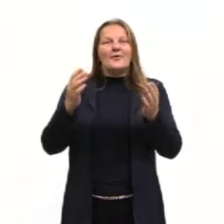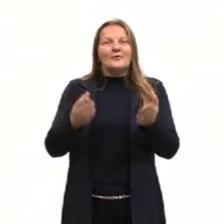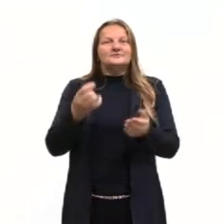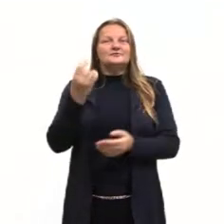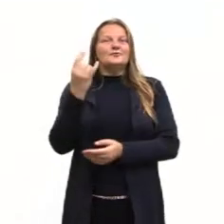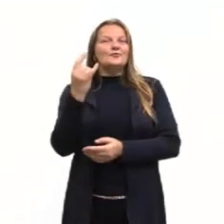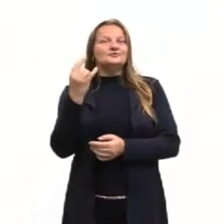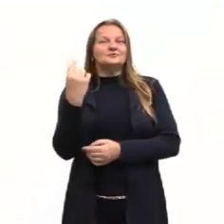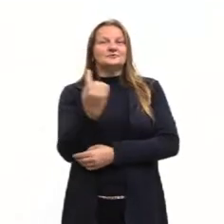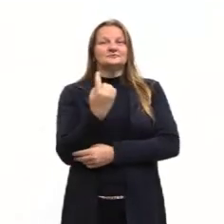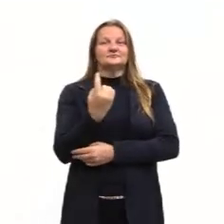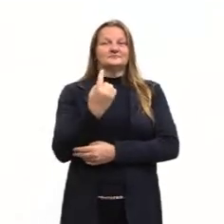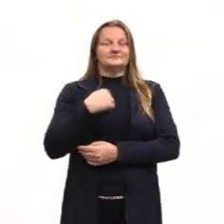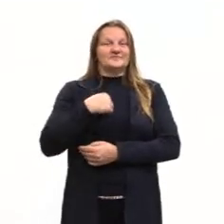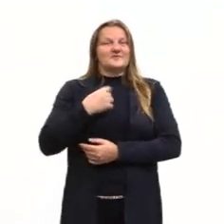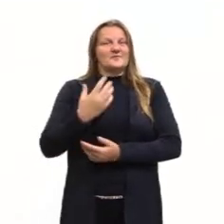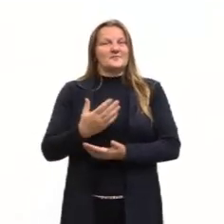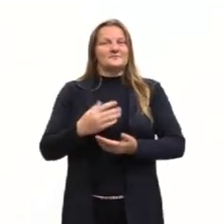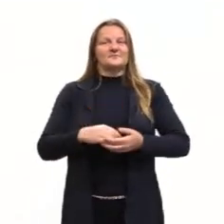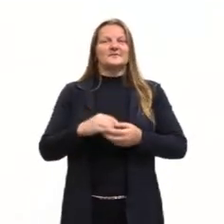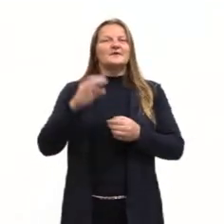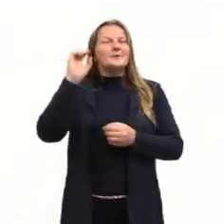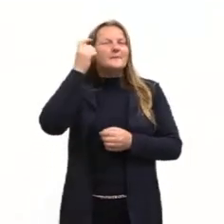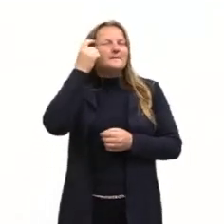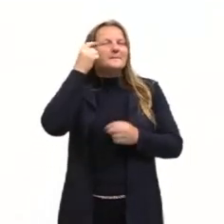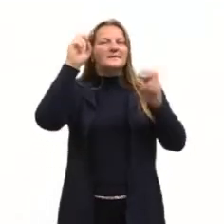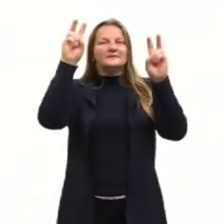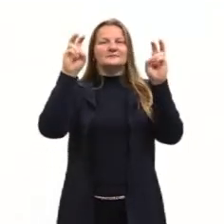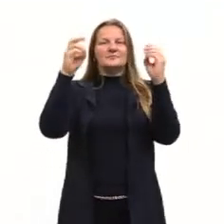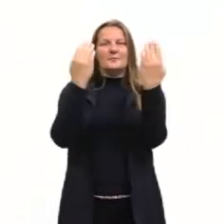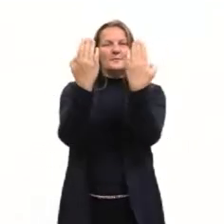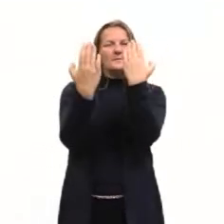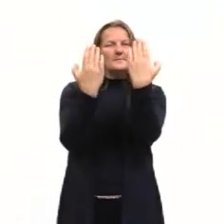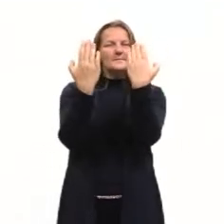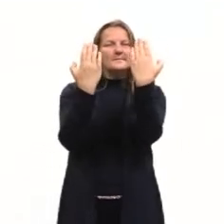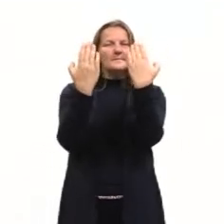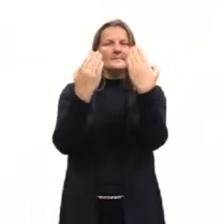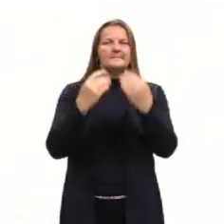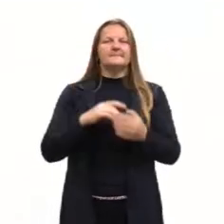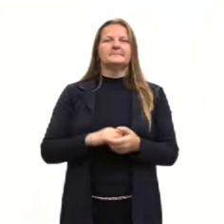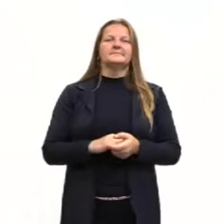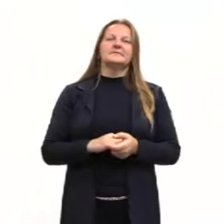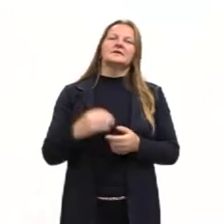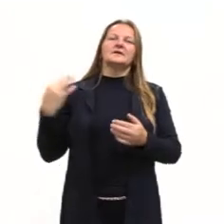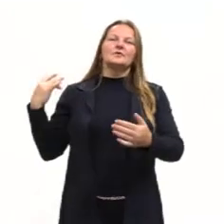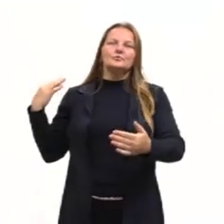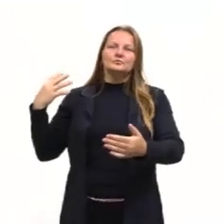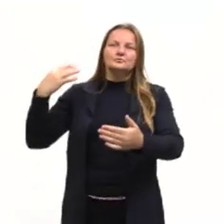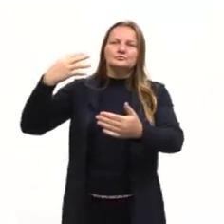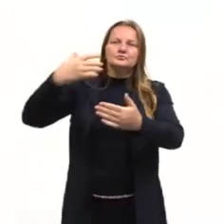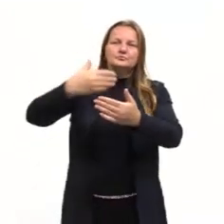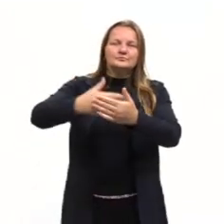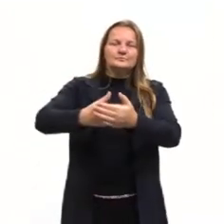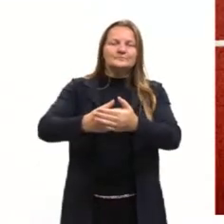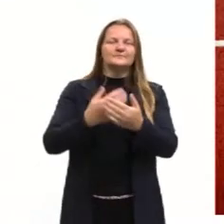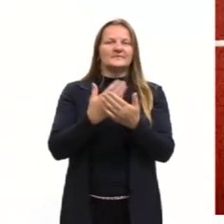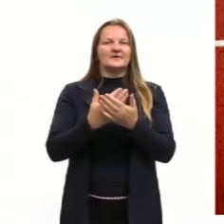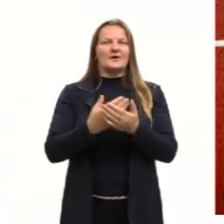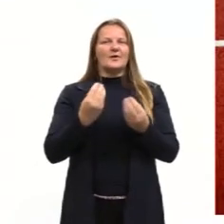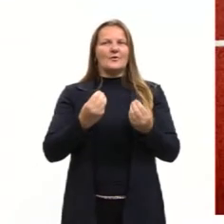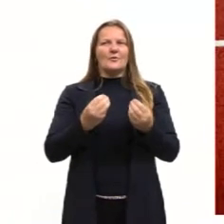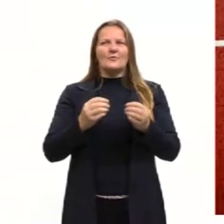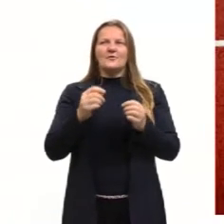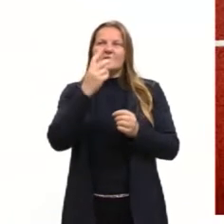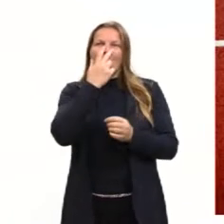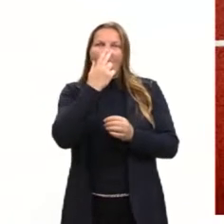aula sozinha, eu resolvi fazer aí esse paralelo que a gente tem feito durante esse ano da nossa aula, como se